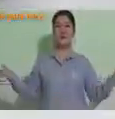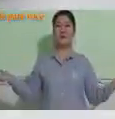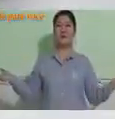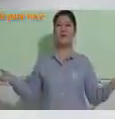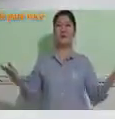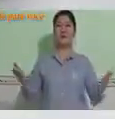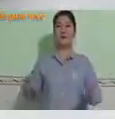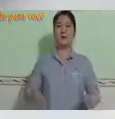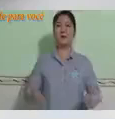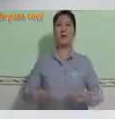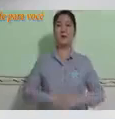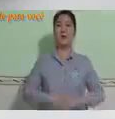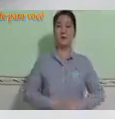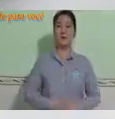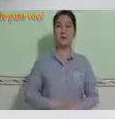dos ombros.